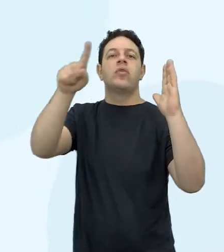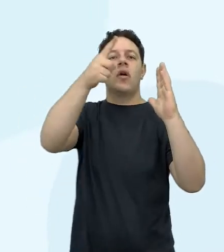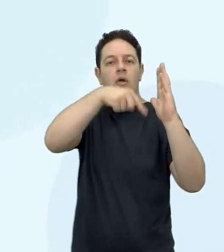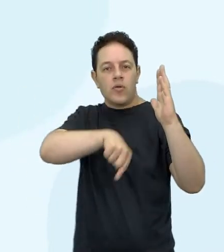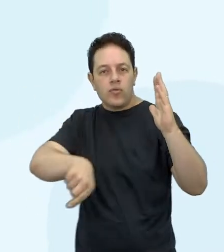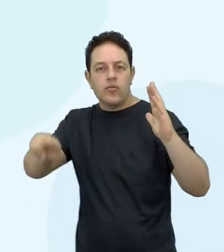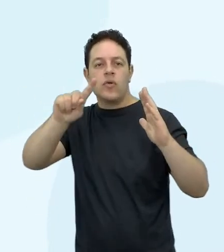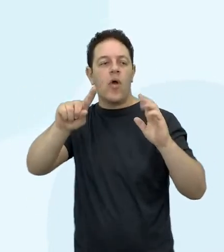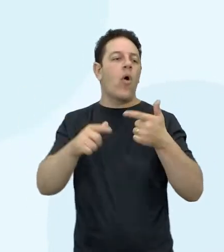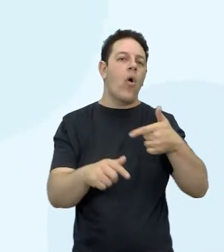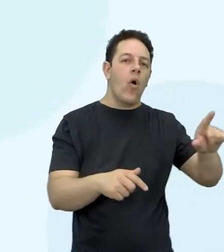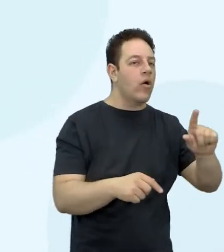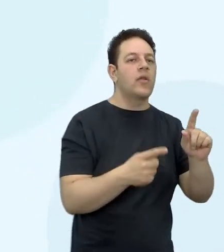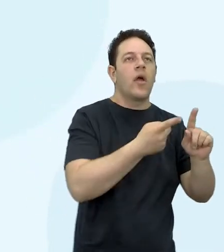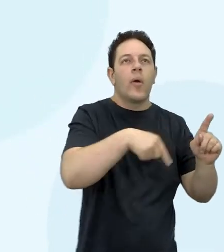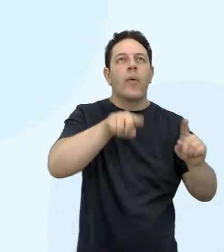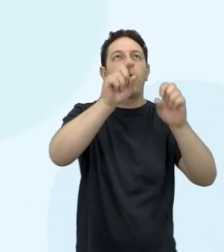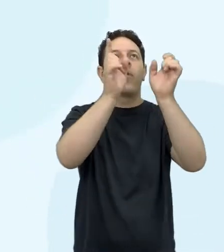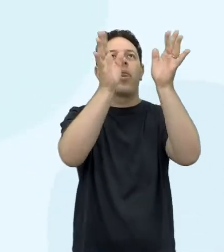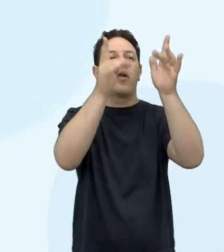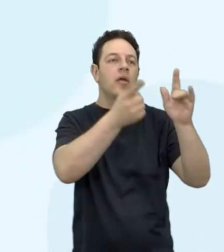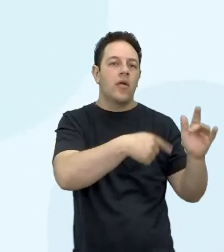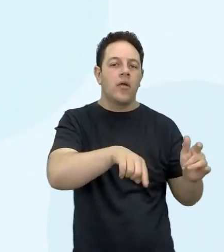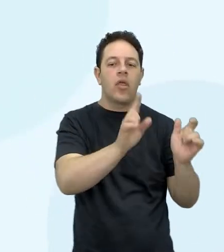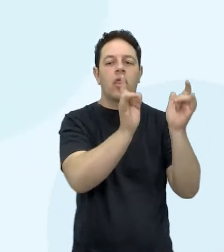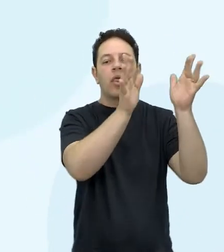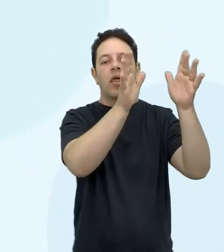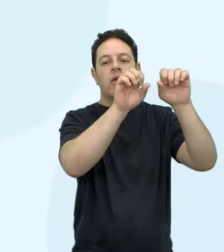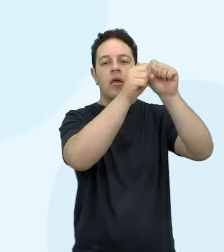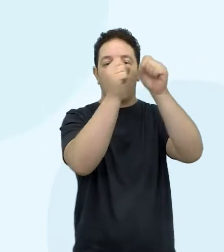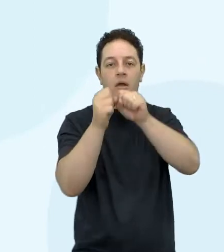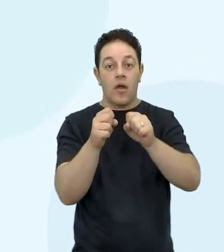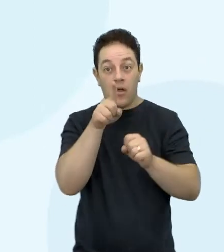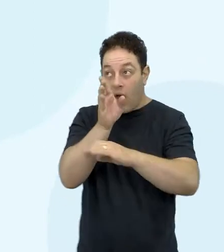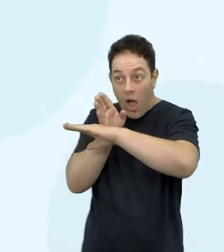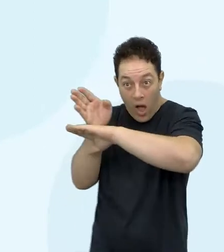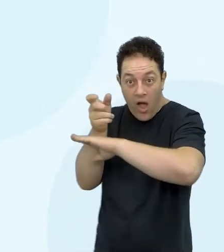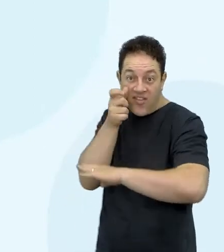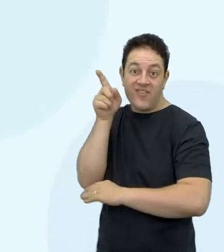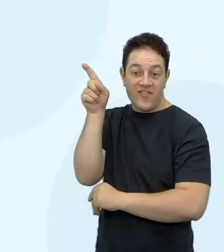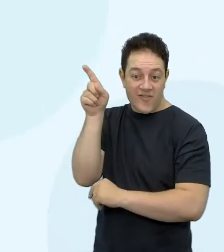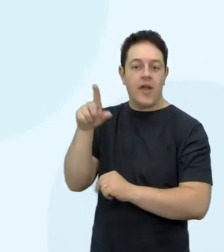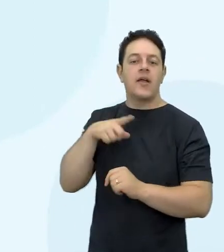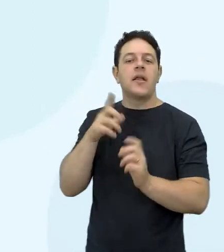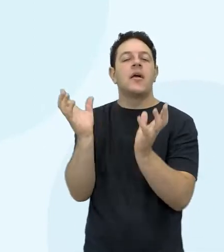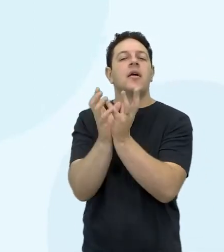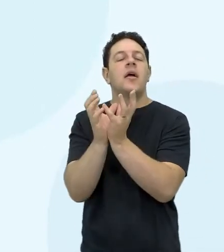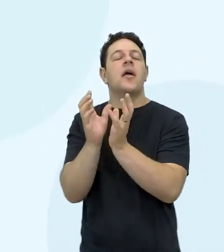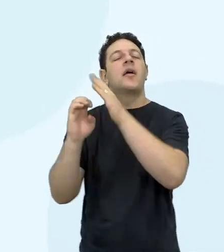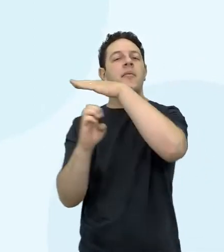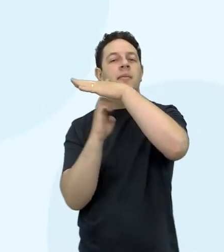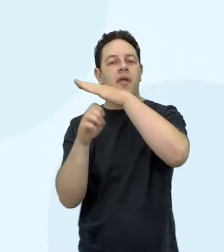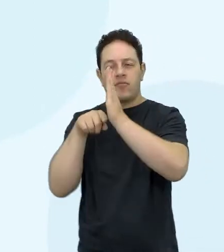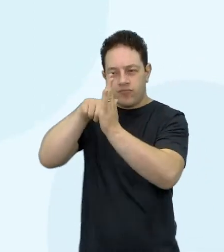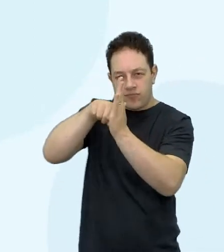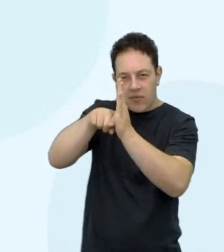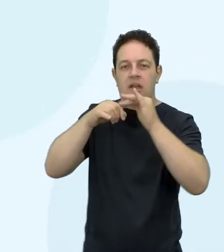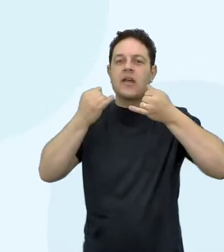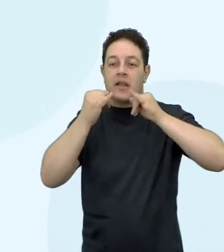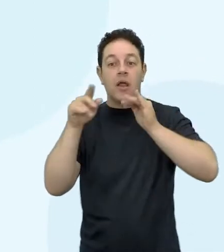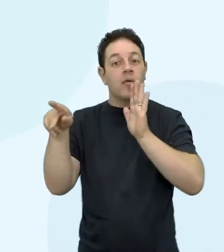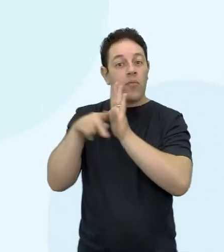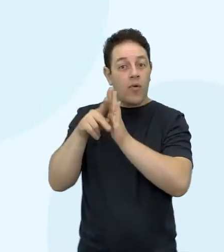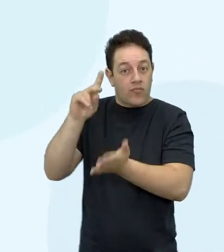não renováveis, né? Se você abrir esse link que eu estou deixando aí para vocês, da empresa de pesquisa energética, é um site oficial aí do